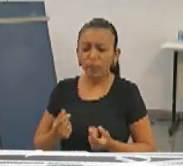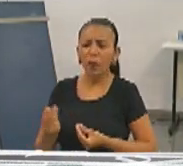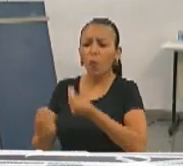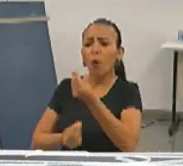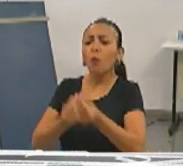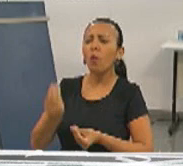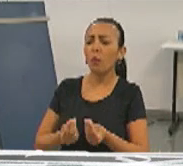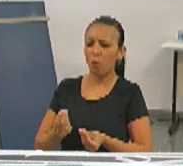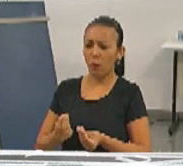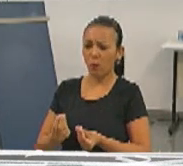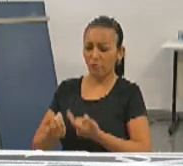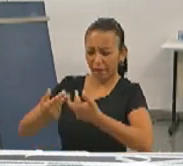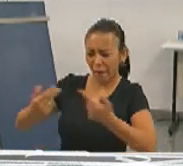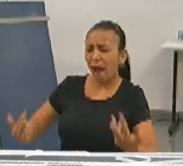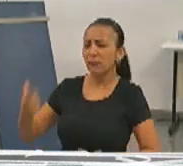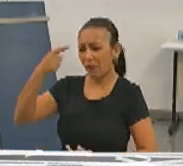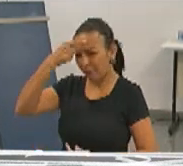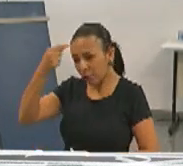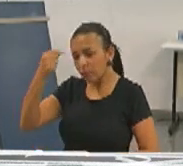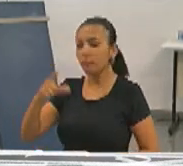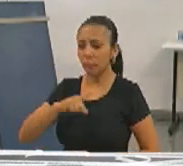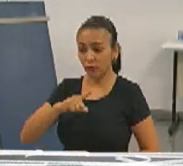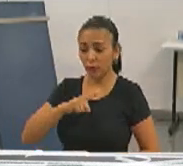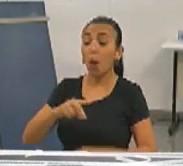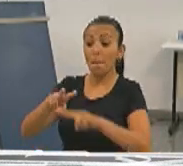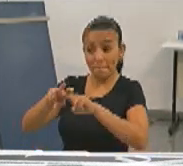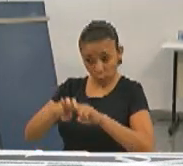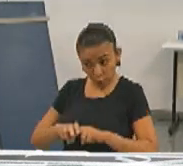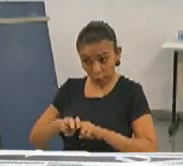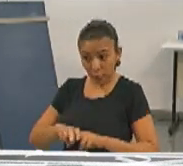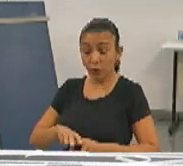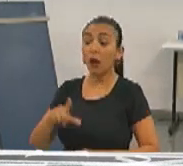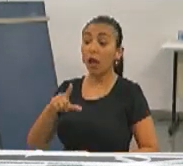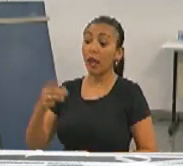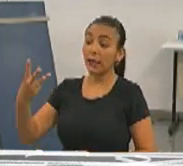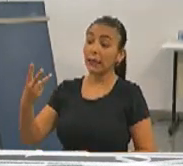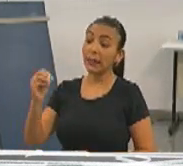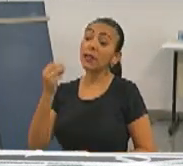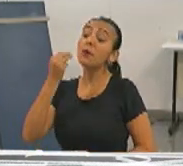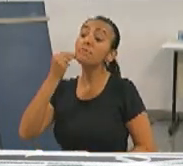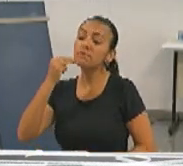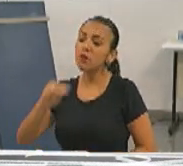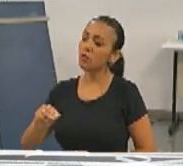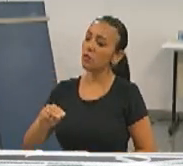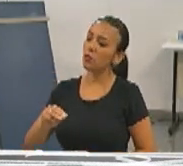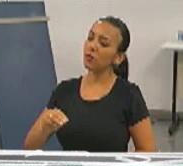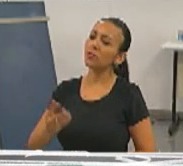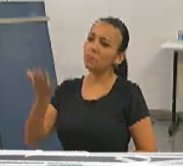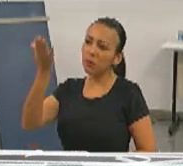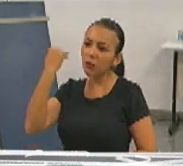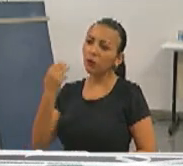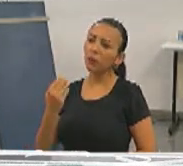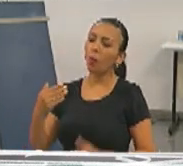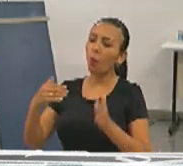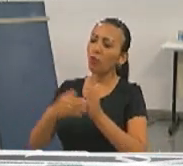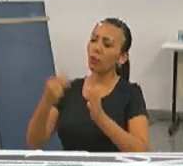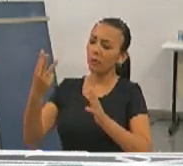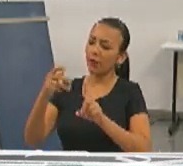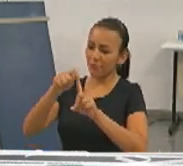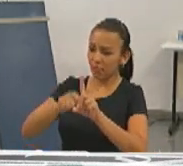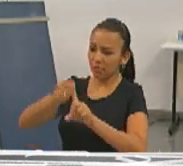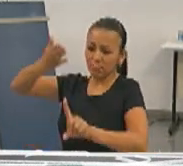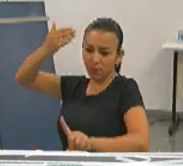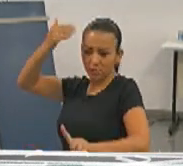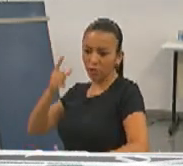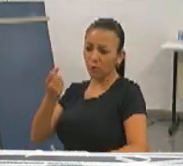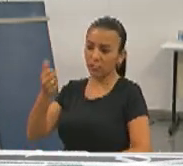em prol das demandas acadêmicas. Tanto que, por isso, recebemos mais de 30 milhões no último trimestre, em 2018, para